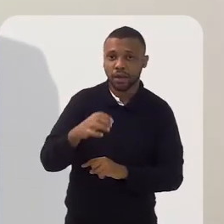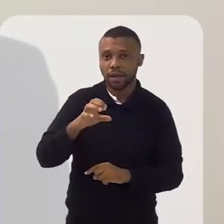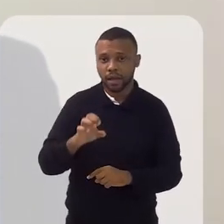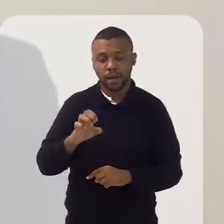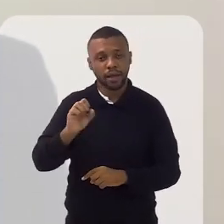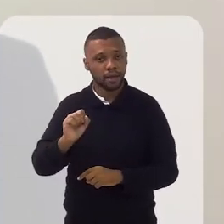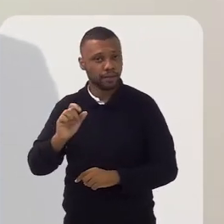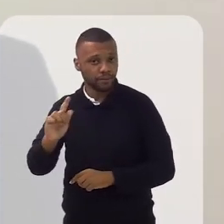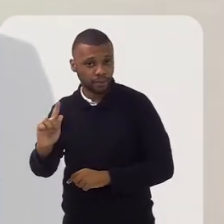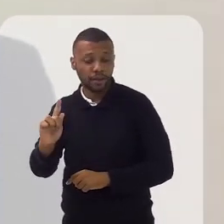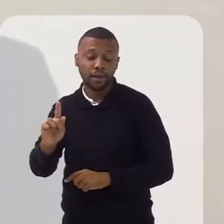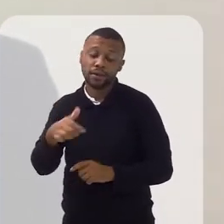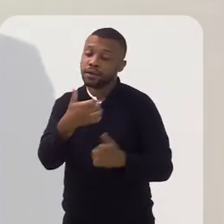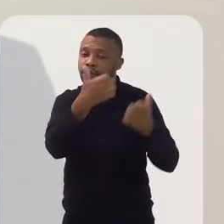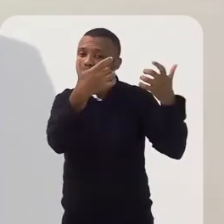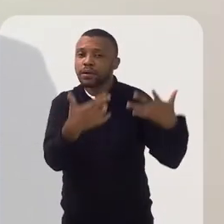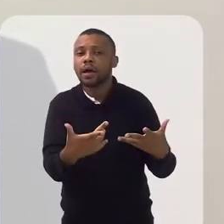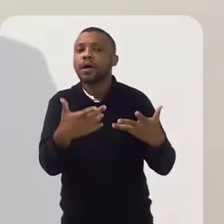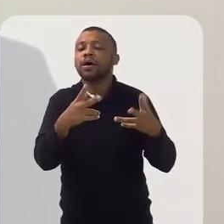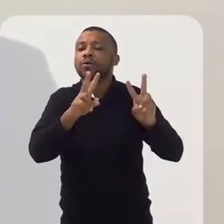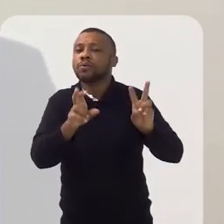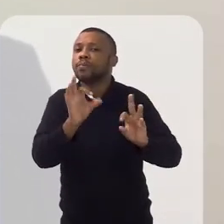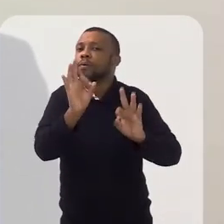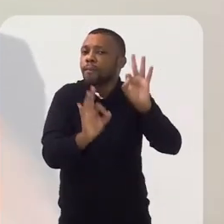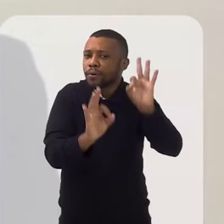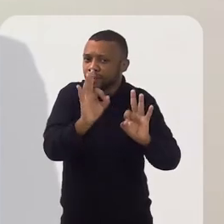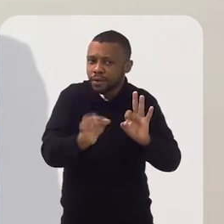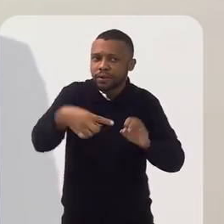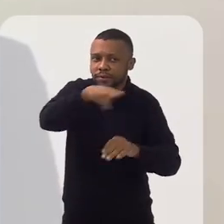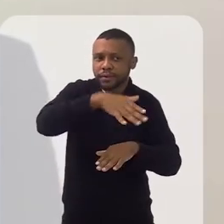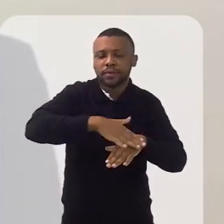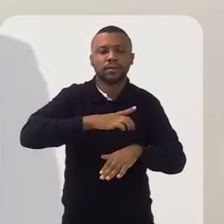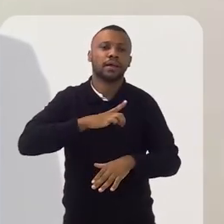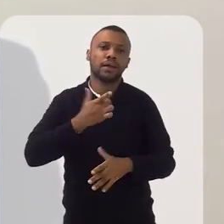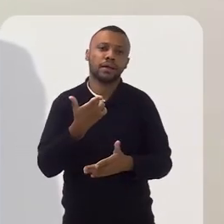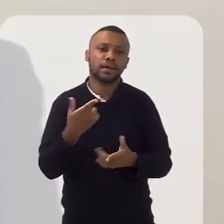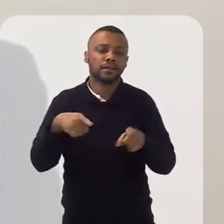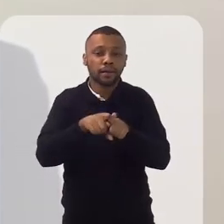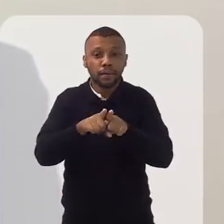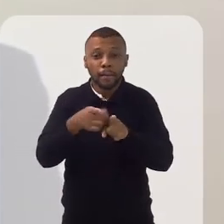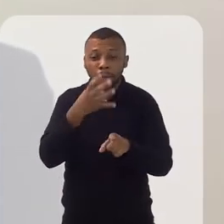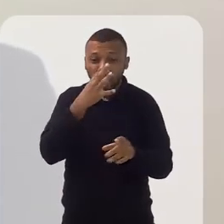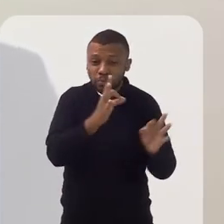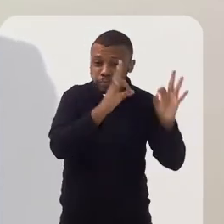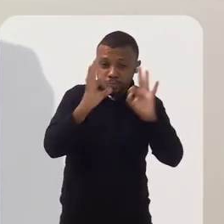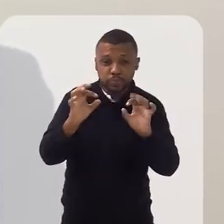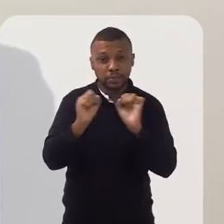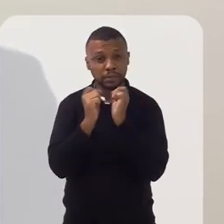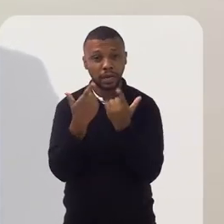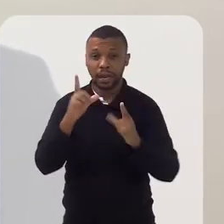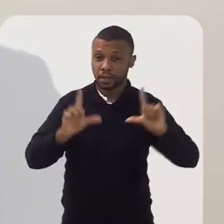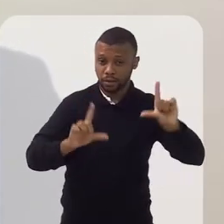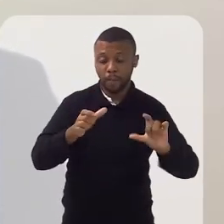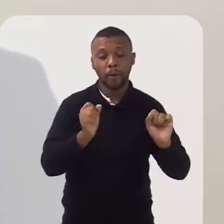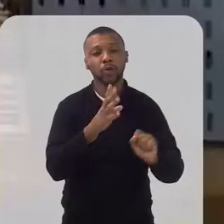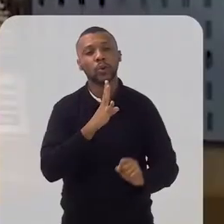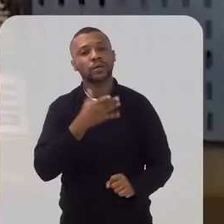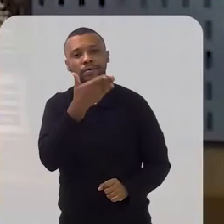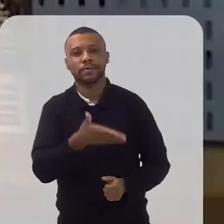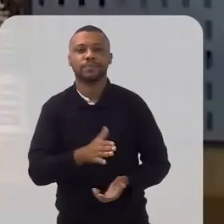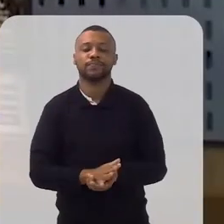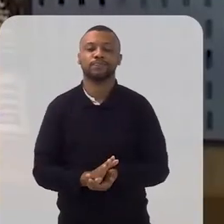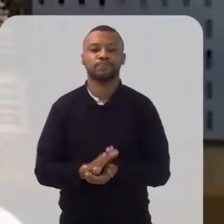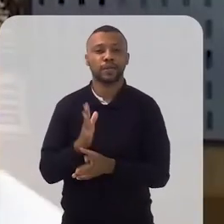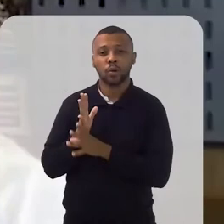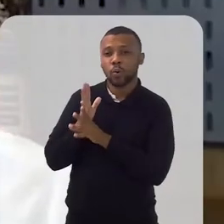falasse um pouquinho da atuação e de outros projetos que vocês tocam, até para que o público aqui da TV Alerj possa conhecer um pouco mais vocês. Claro, Geisa.